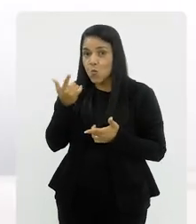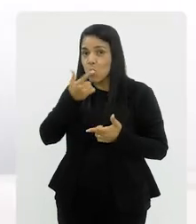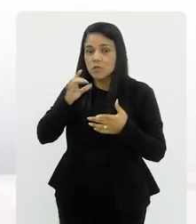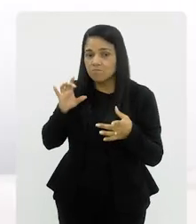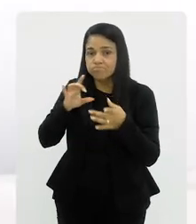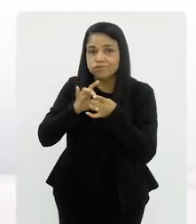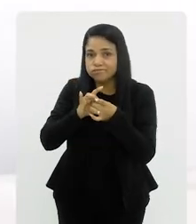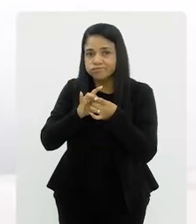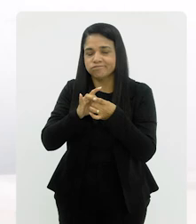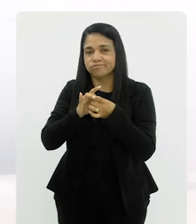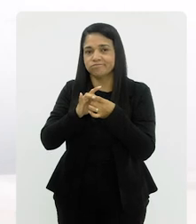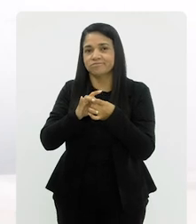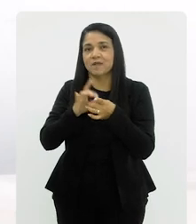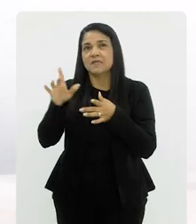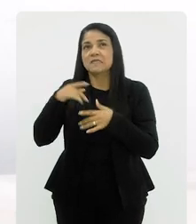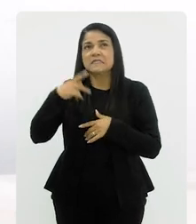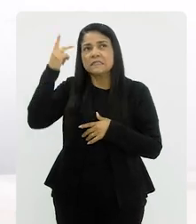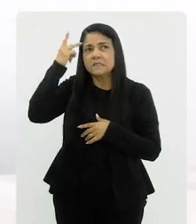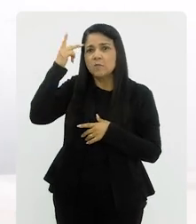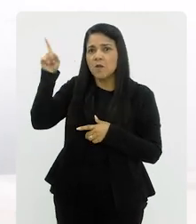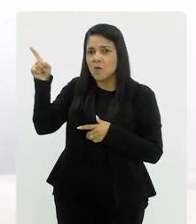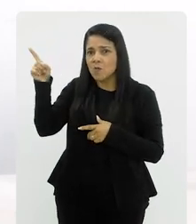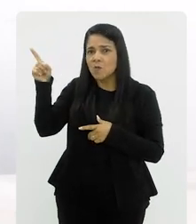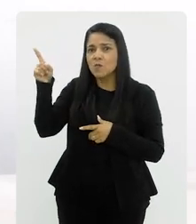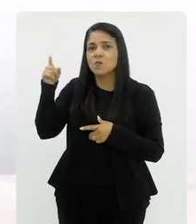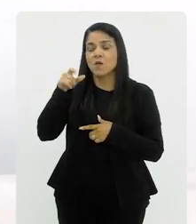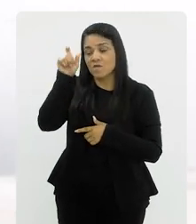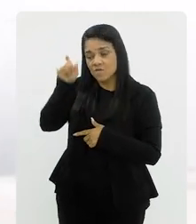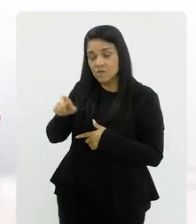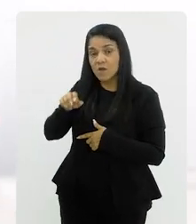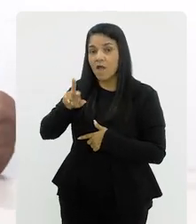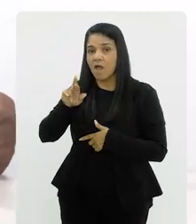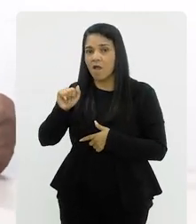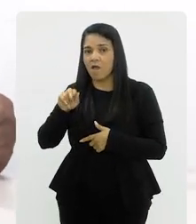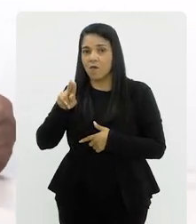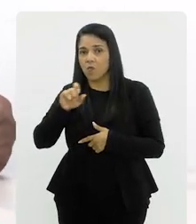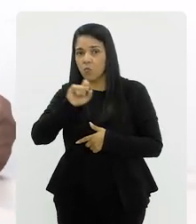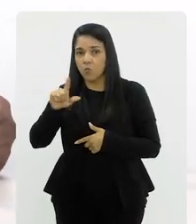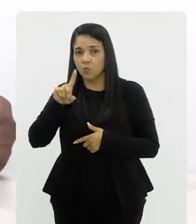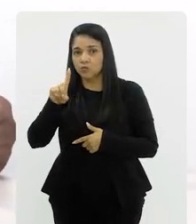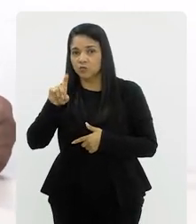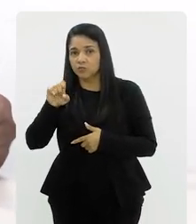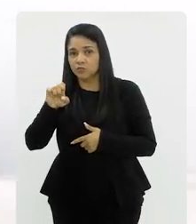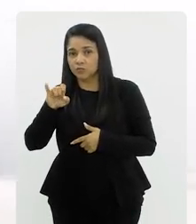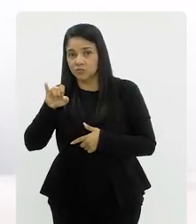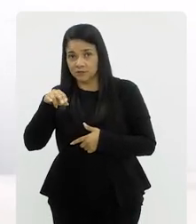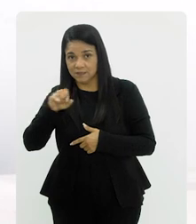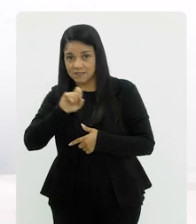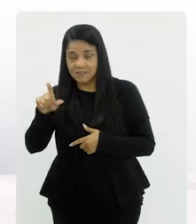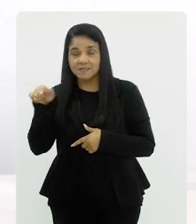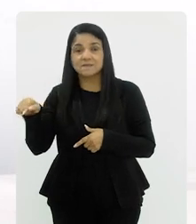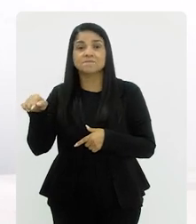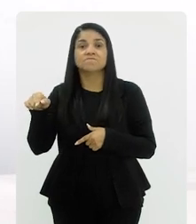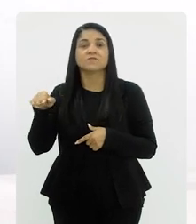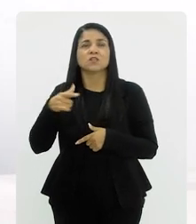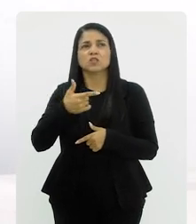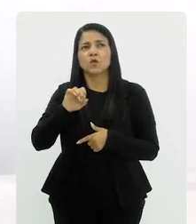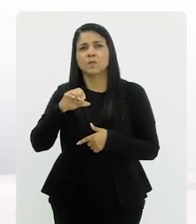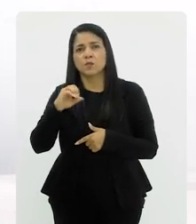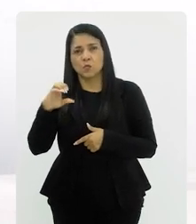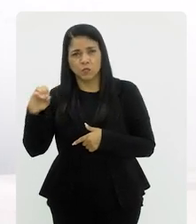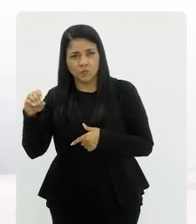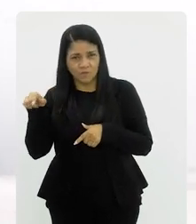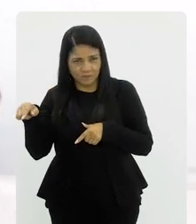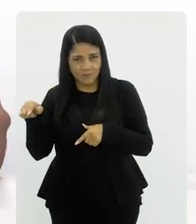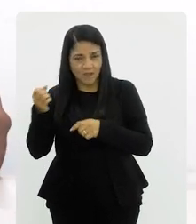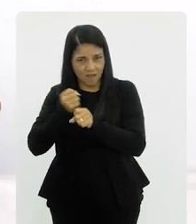conseguindo se reconectar com ela mesma, né? Lá em São Paulo, eu falo muito disso. Lá em São Paulo tem a figura do Raul Diniz, na década de 90, na década de 2000,